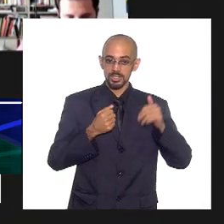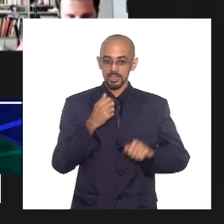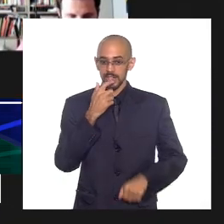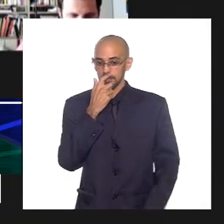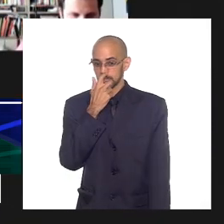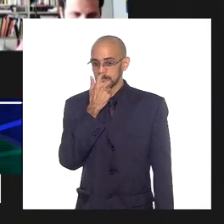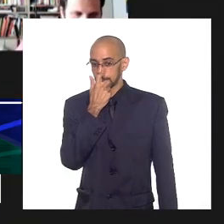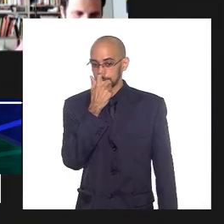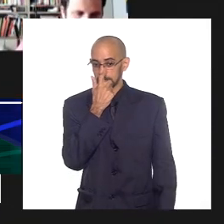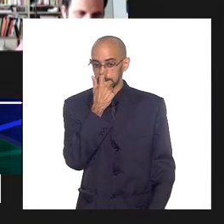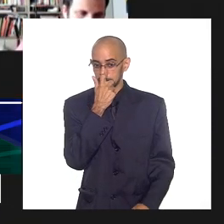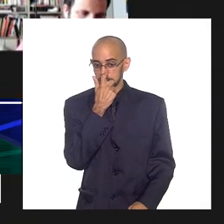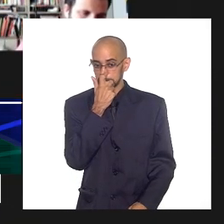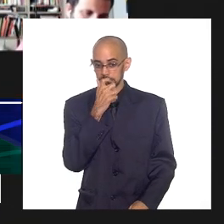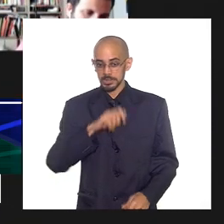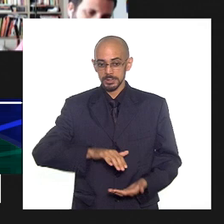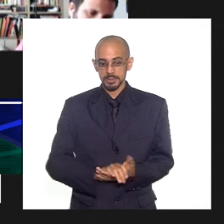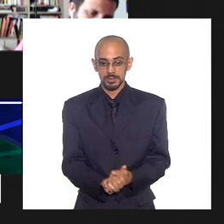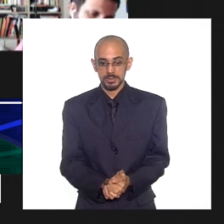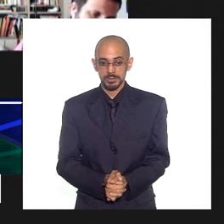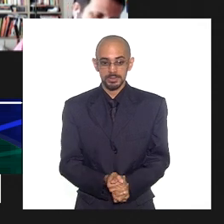Tia Ju.